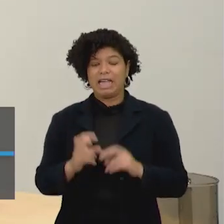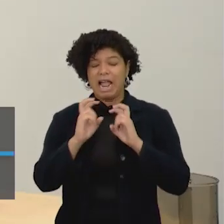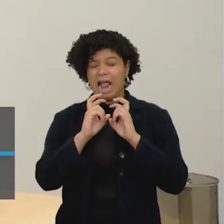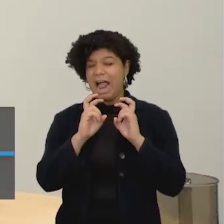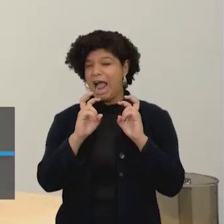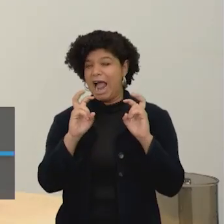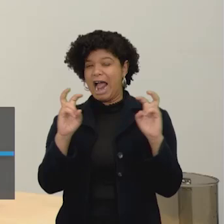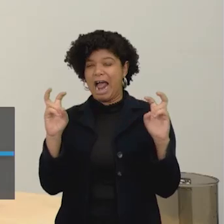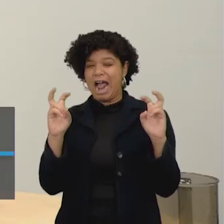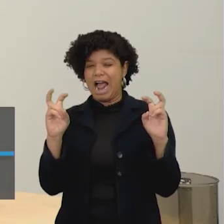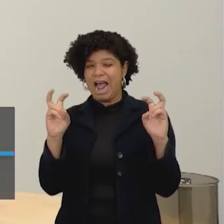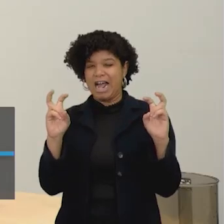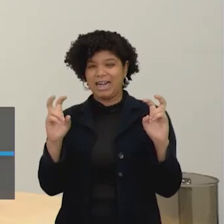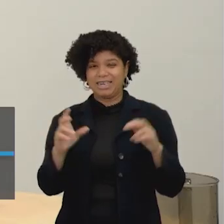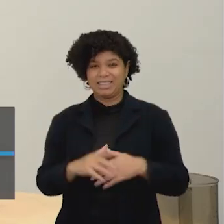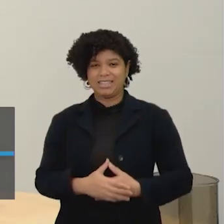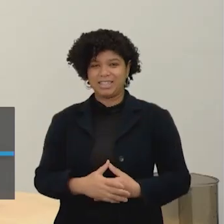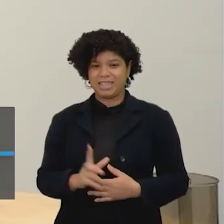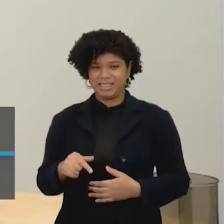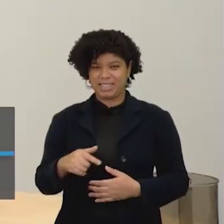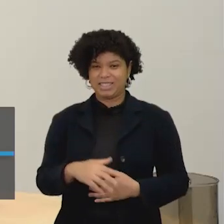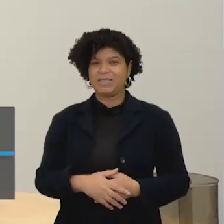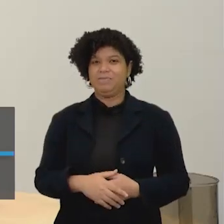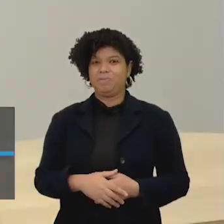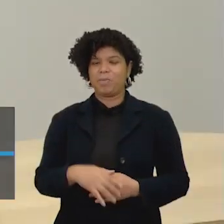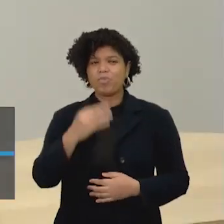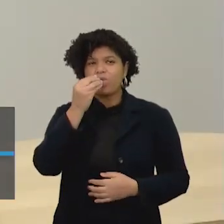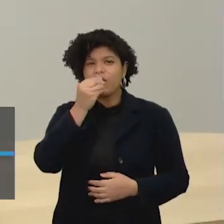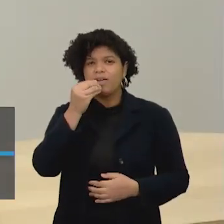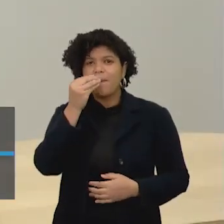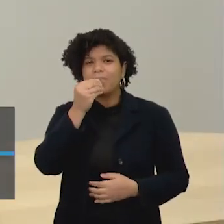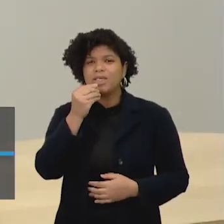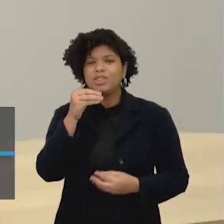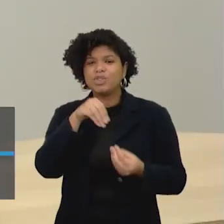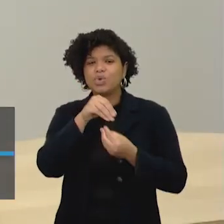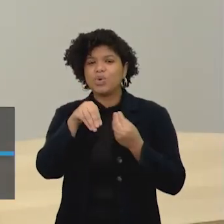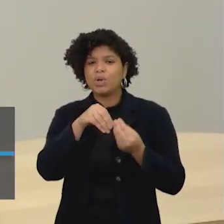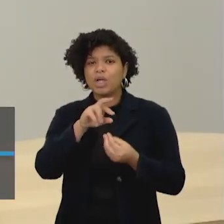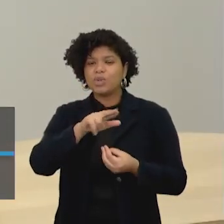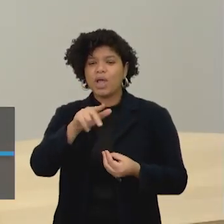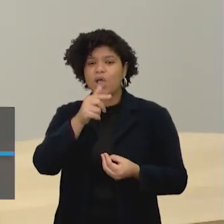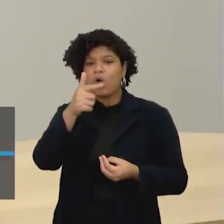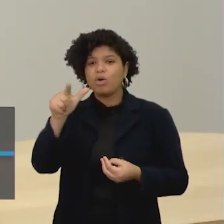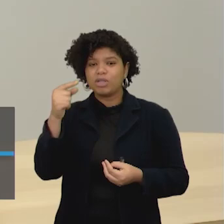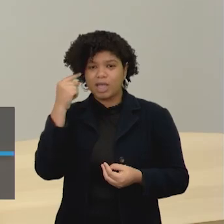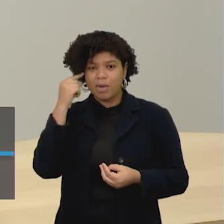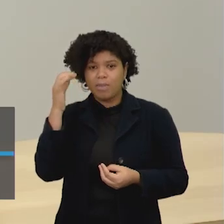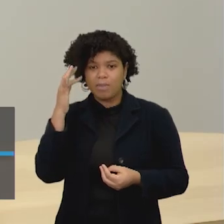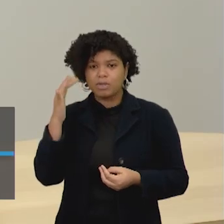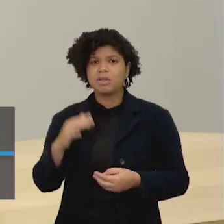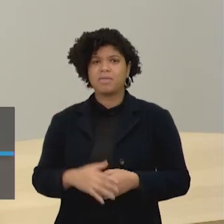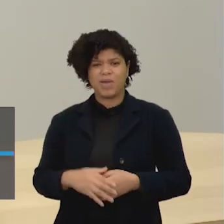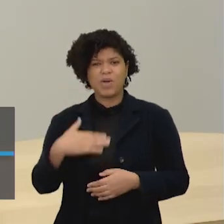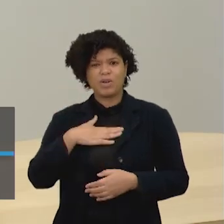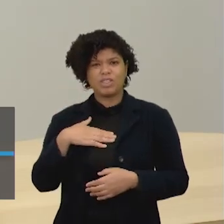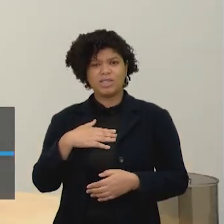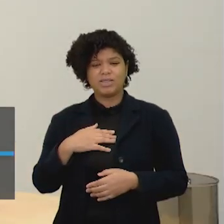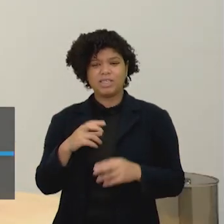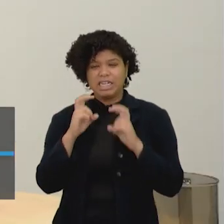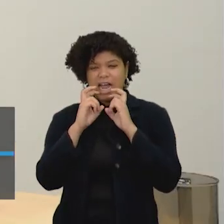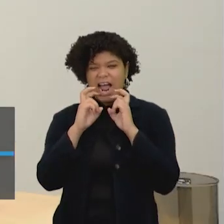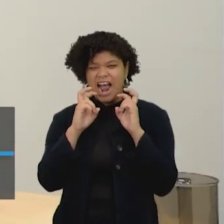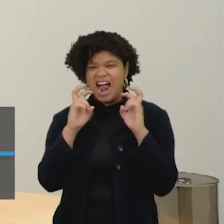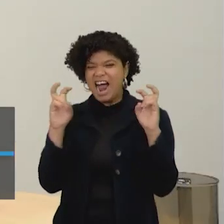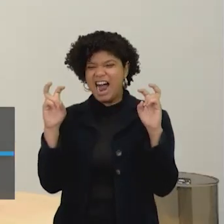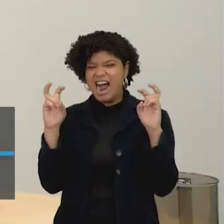a Procarme... Berro ardido, né? Ardido. Então ela conseguiu trazer sinestesia. Não era essa a sinestesia que eu trouxe, mas eu achei legal ela falar isso. Eu associei